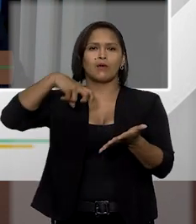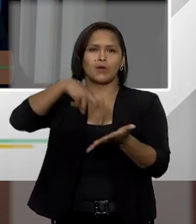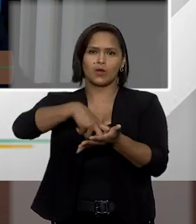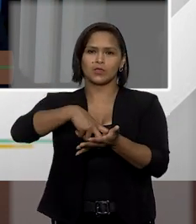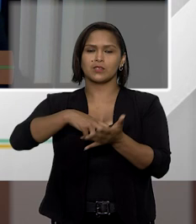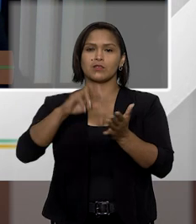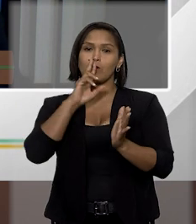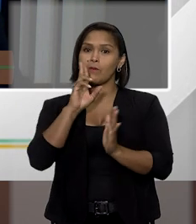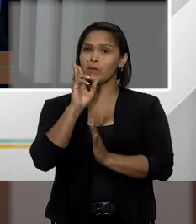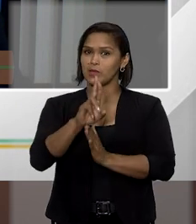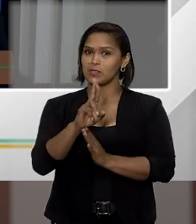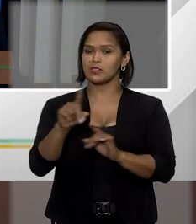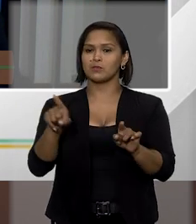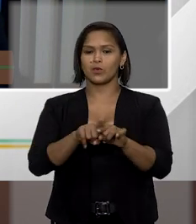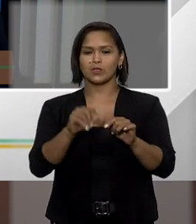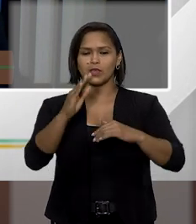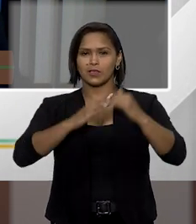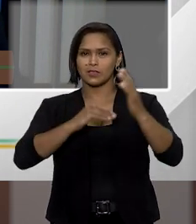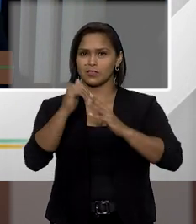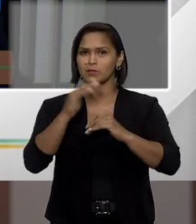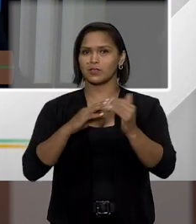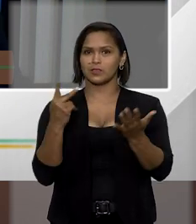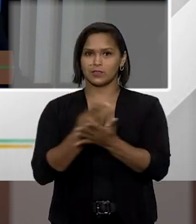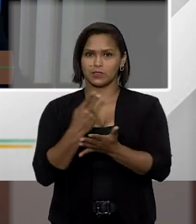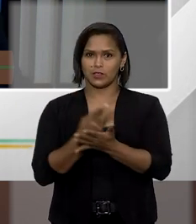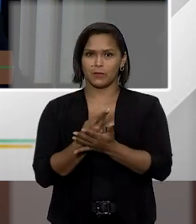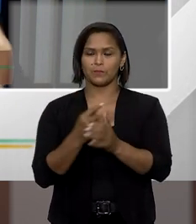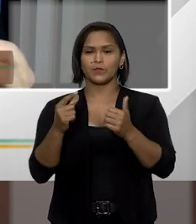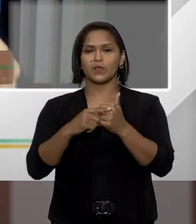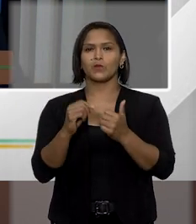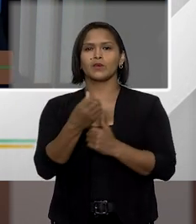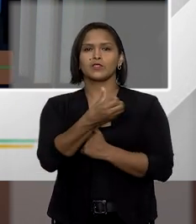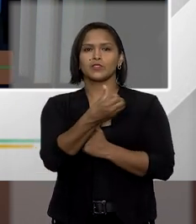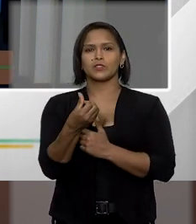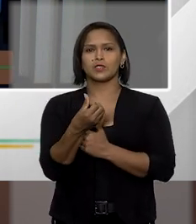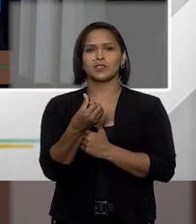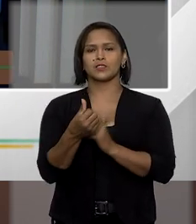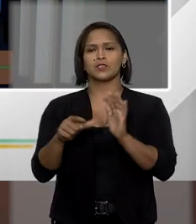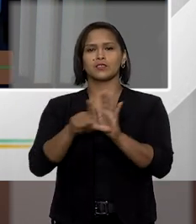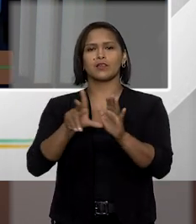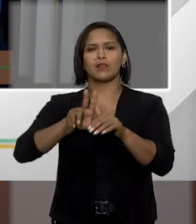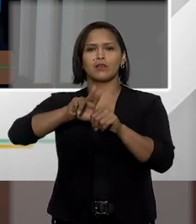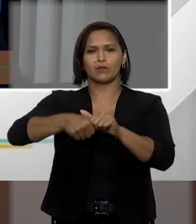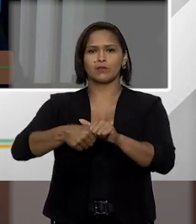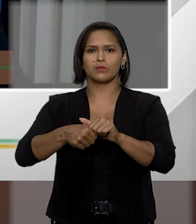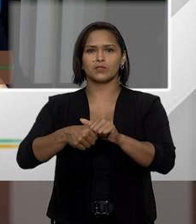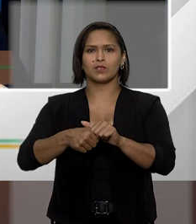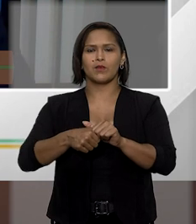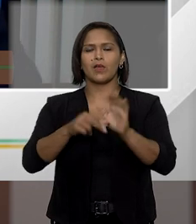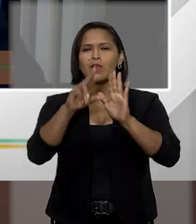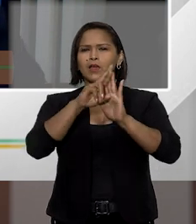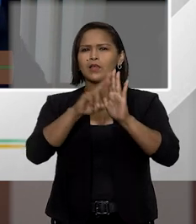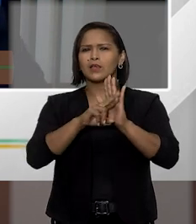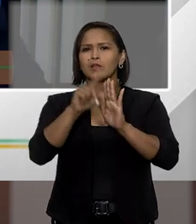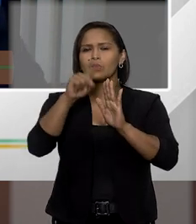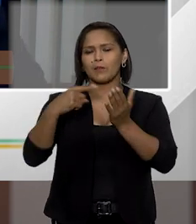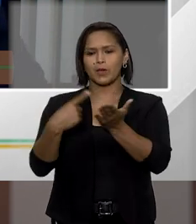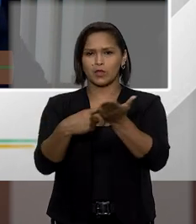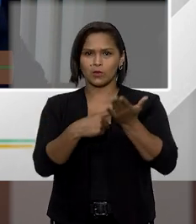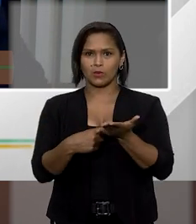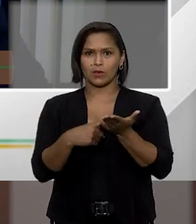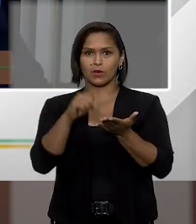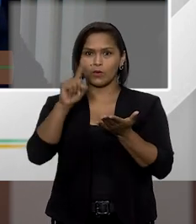uma efetiva resposta frente a essas práticas ilícitas. O artigo 16 da Lei Anticorrupção, ele regulamenta ali o